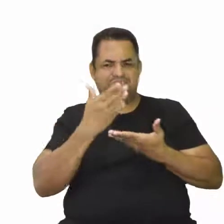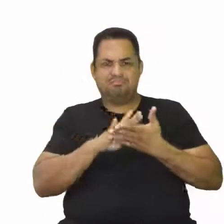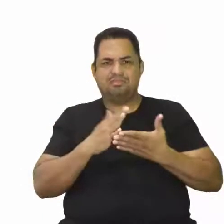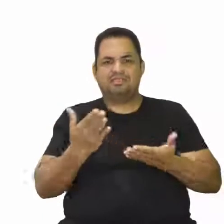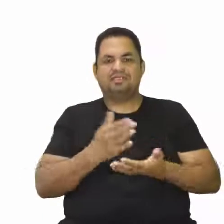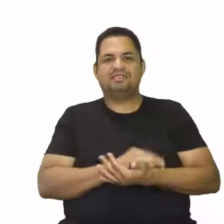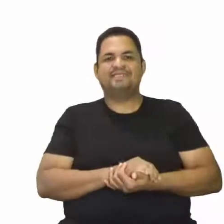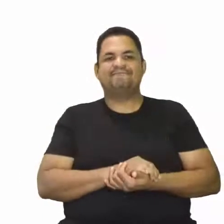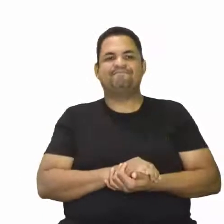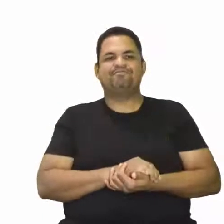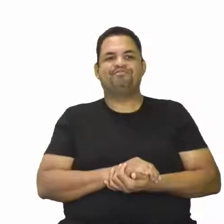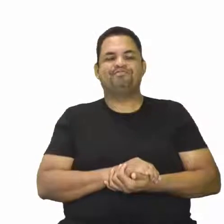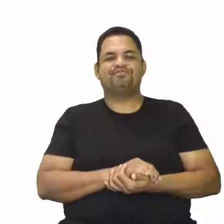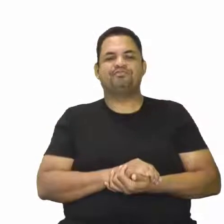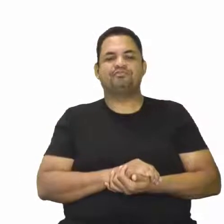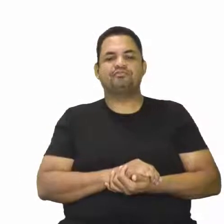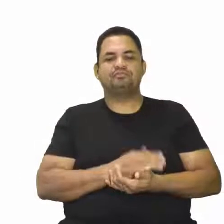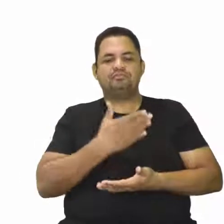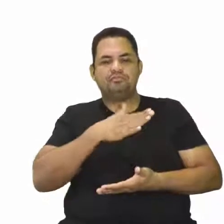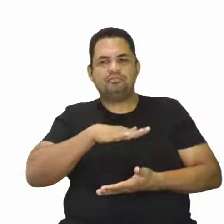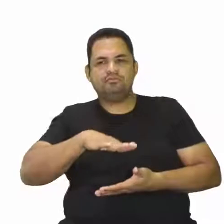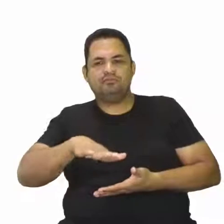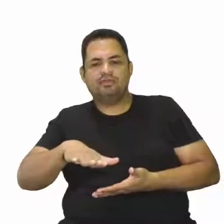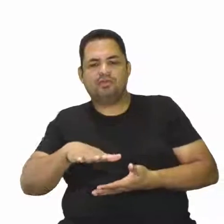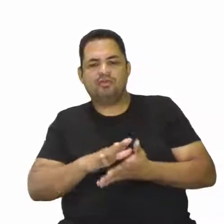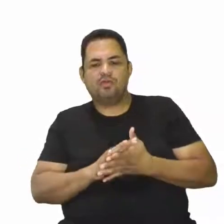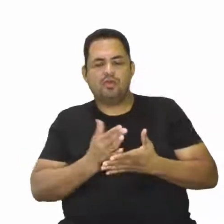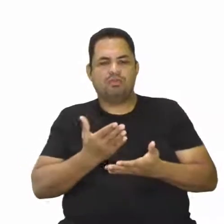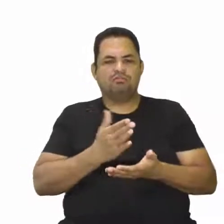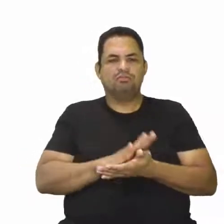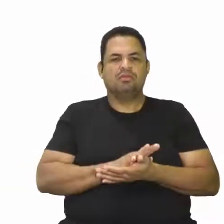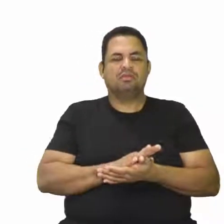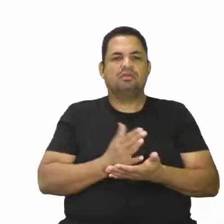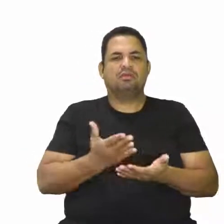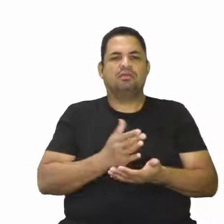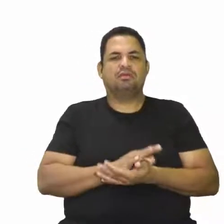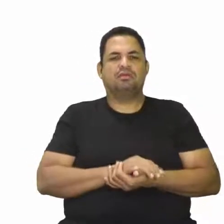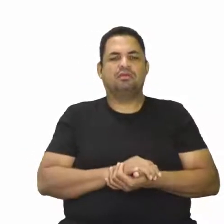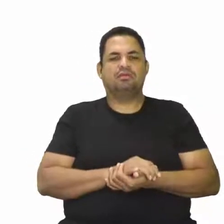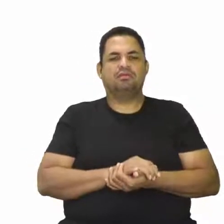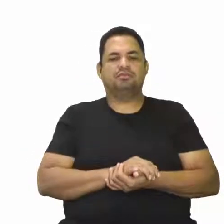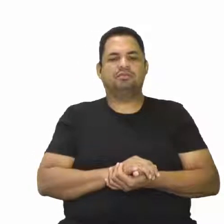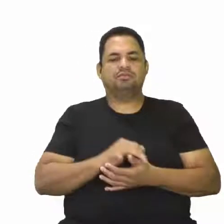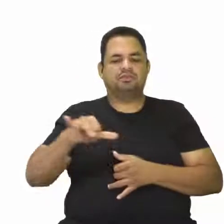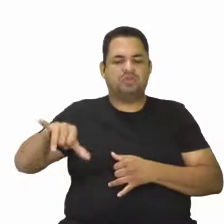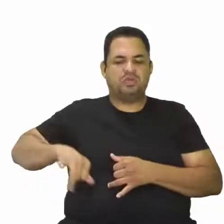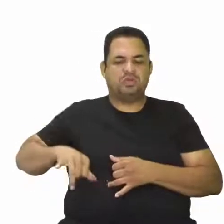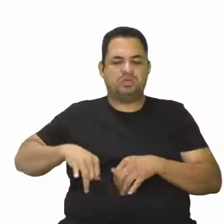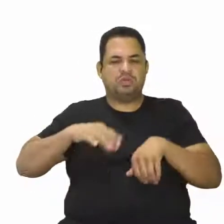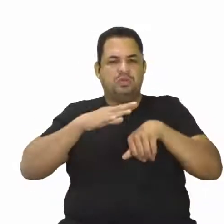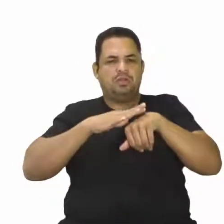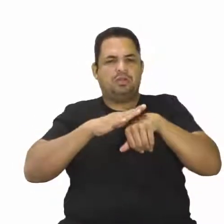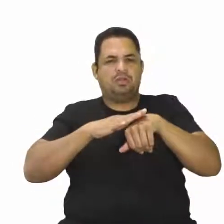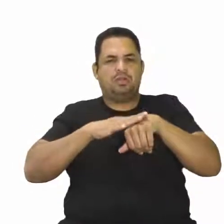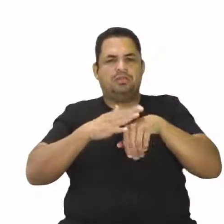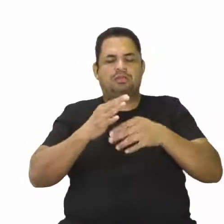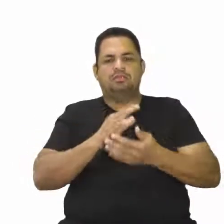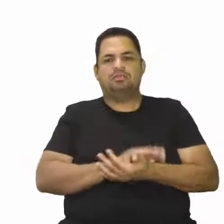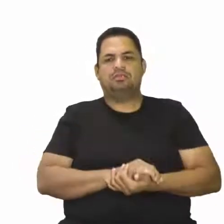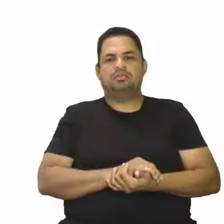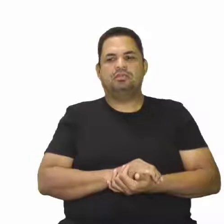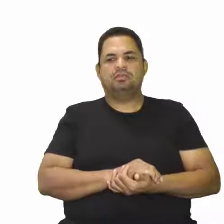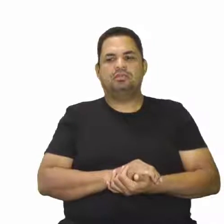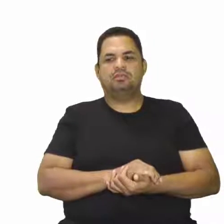Tadinha! A criança ficou enferma, doente, sofreu com muitas